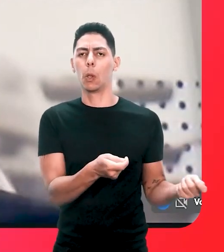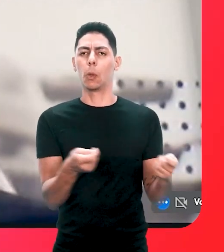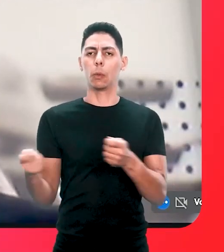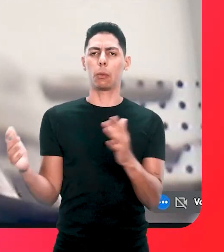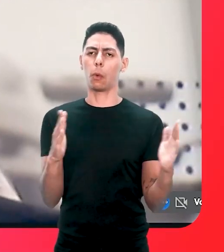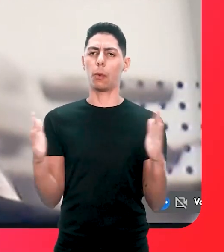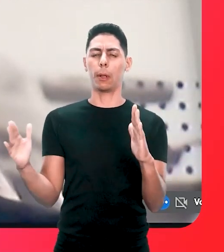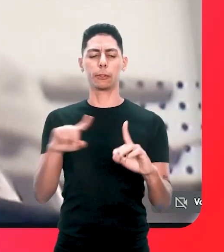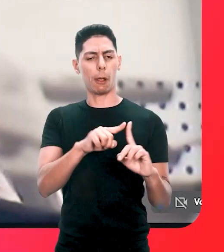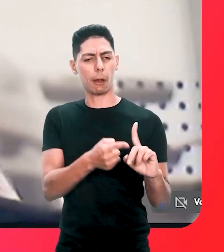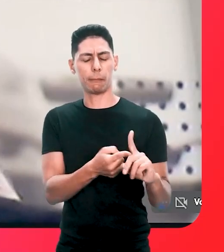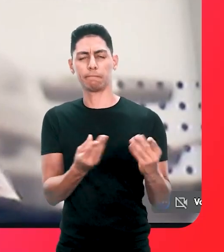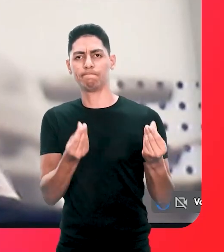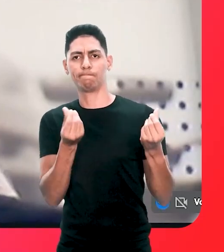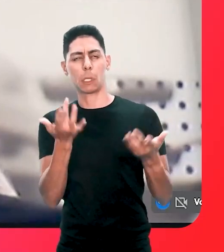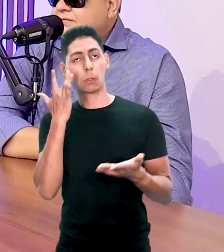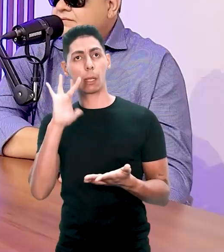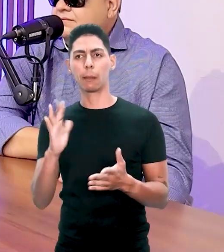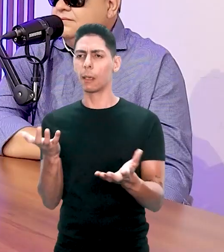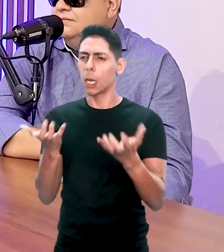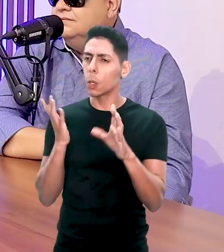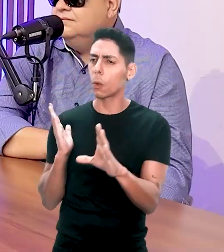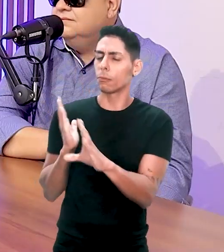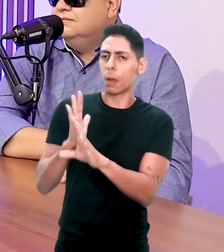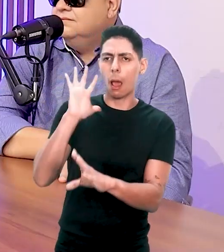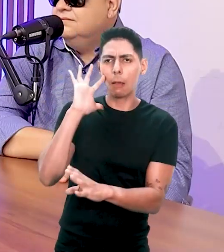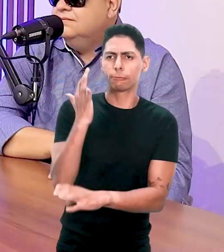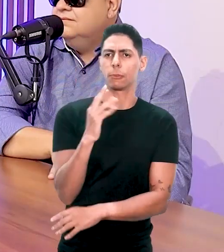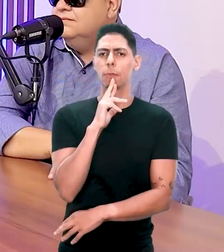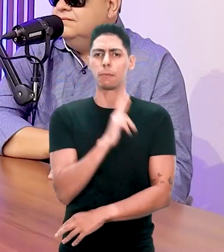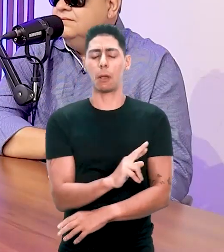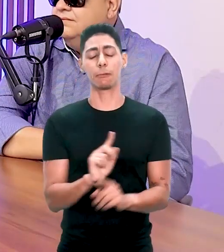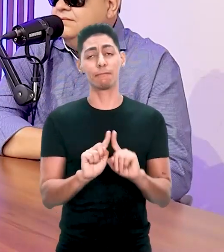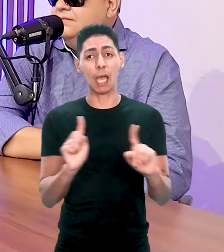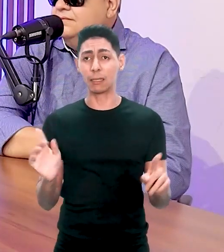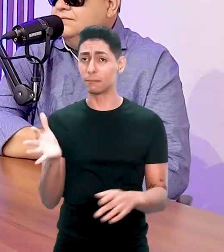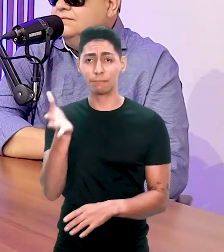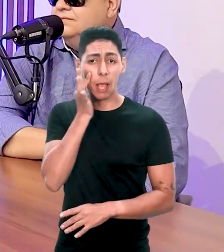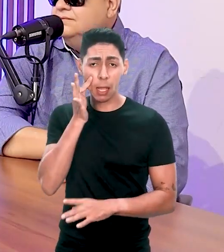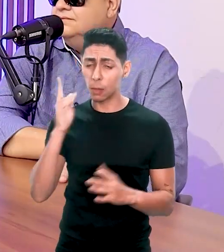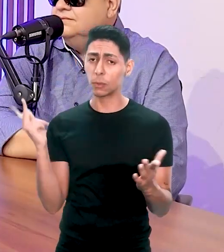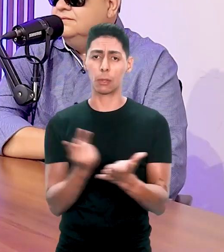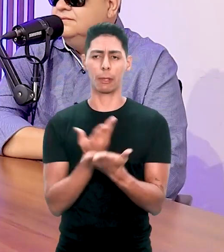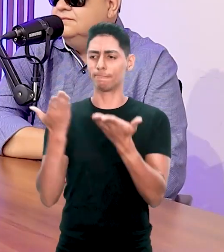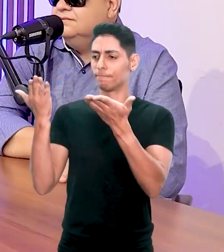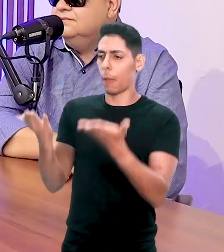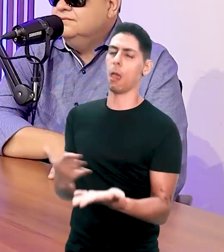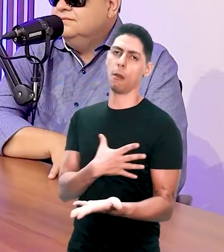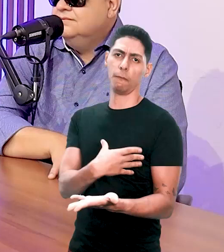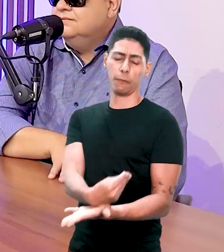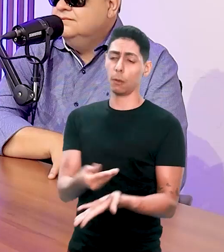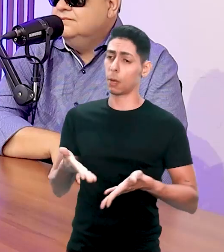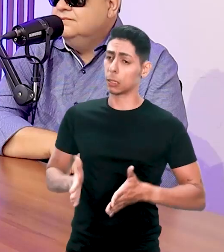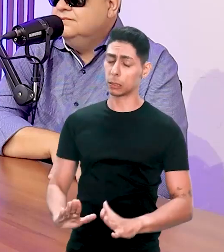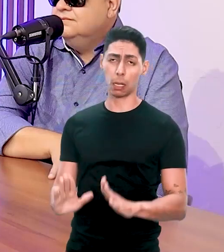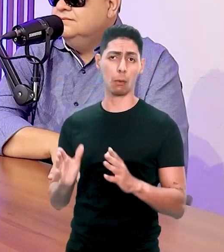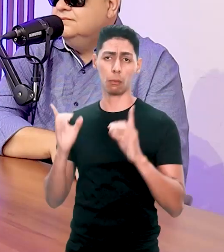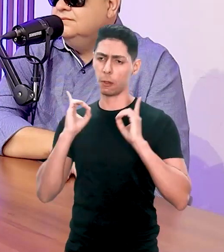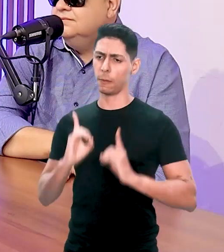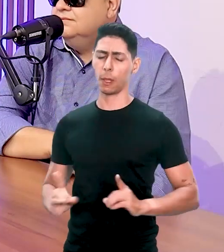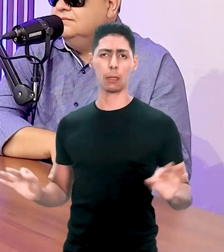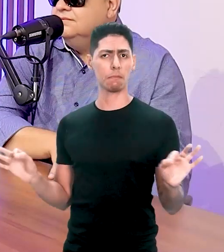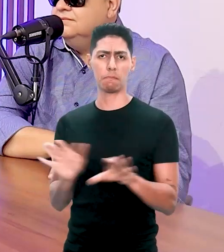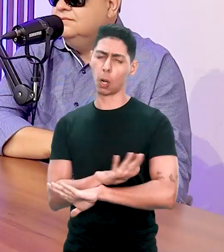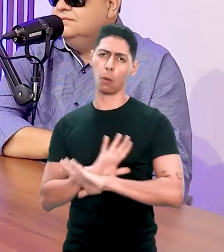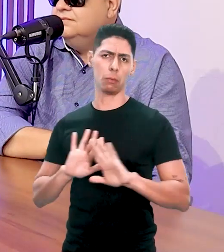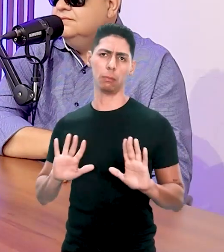a gravidez, sabe? Querendo achar. Cara, a realidade estava ali colocada. Era o Fabinho tendo que lutar e tudo,